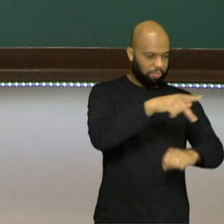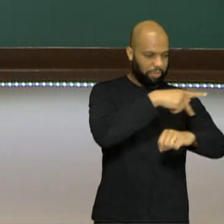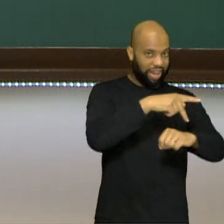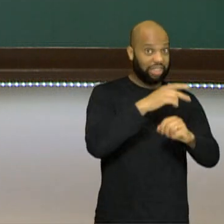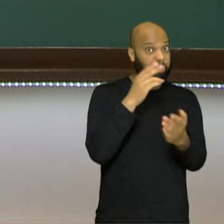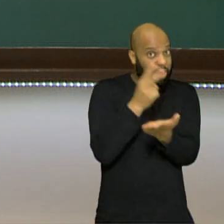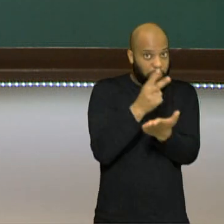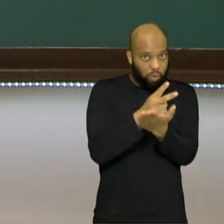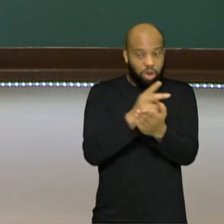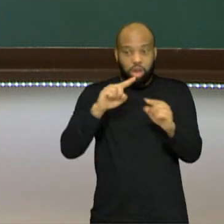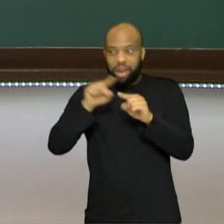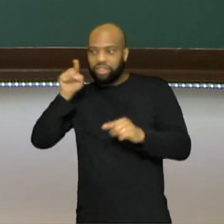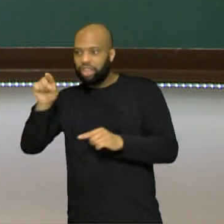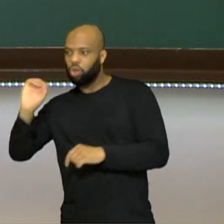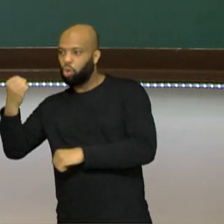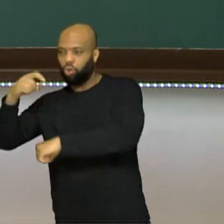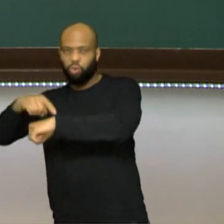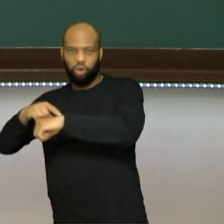da noite.